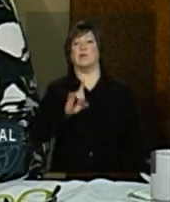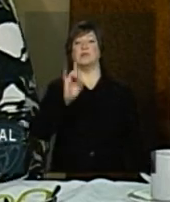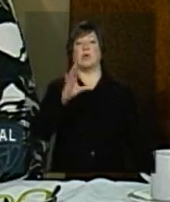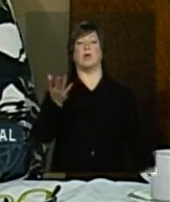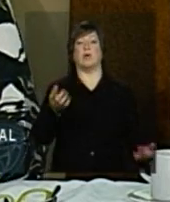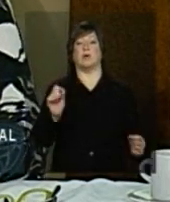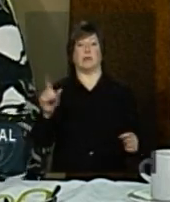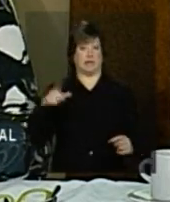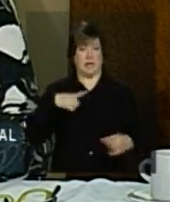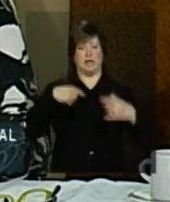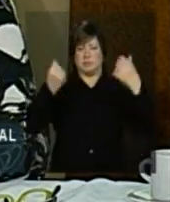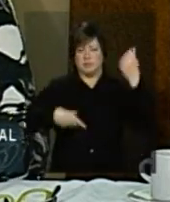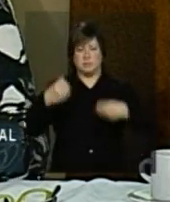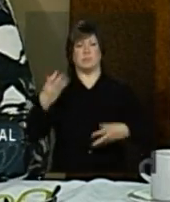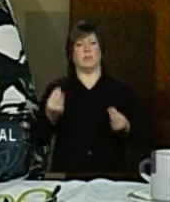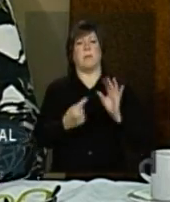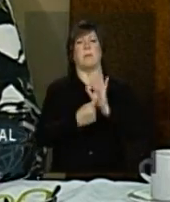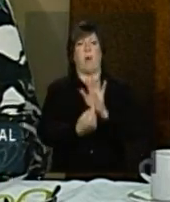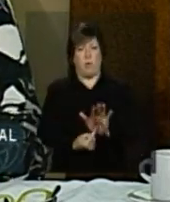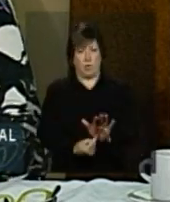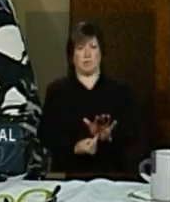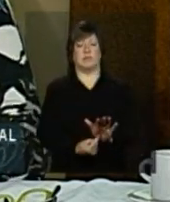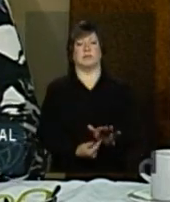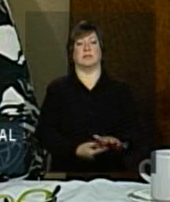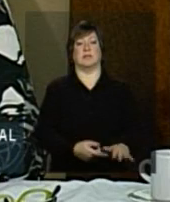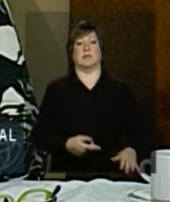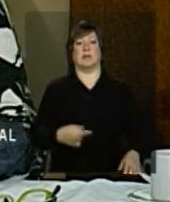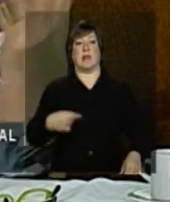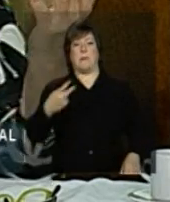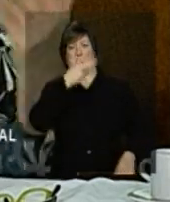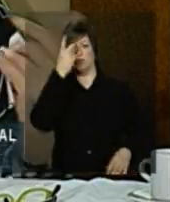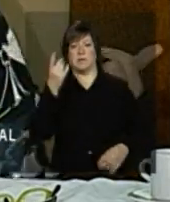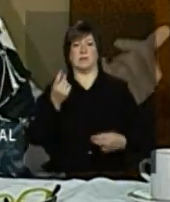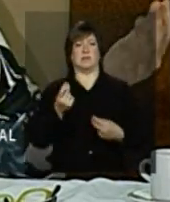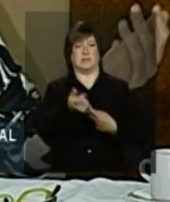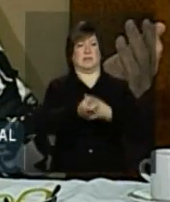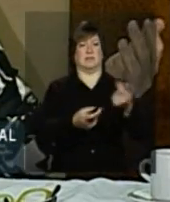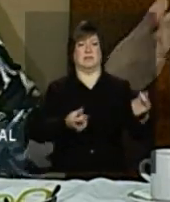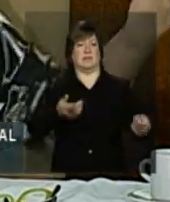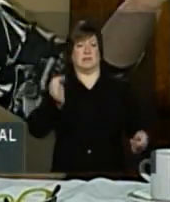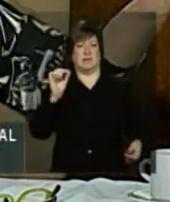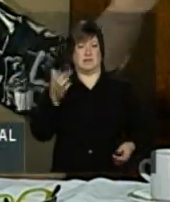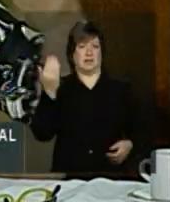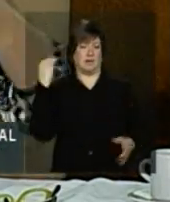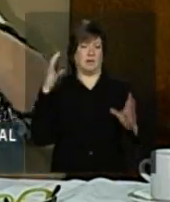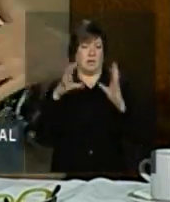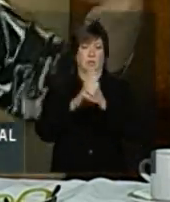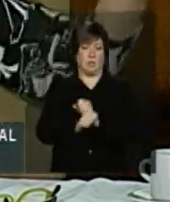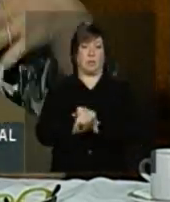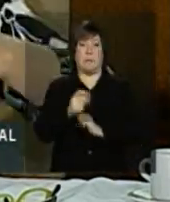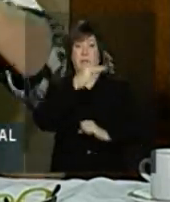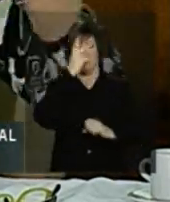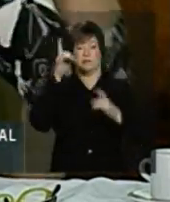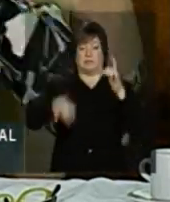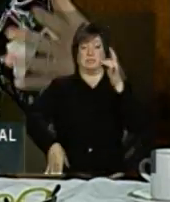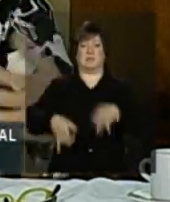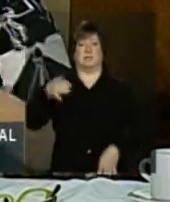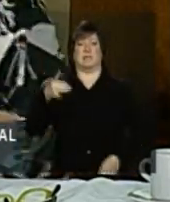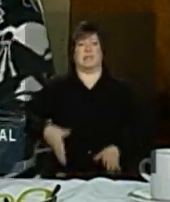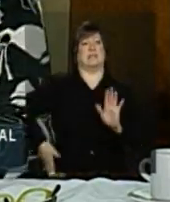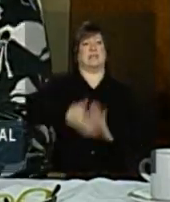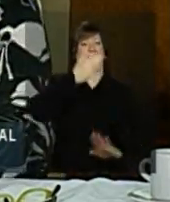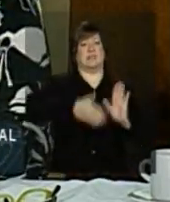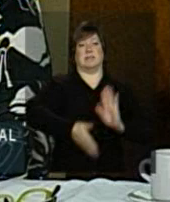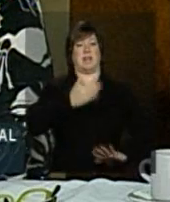mostram que a gente não tem aquelas cenas de êxodo rural que a gente tinha no 15 da Raquel de Queiroz da população se deslocando